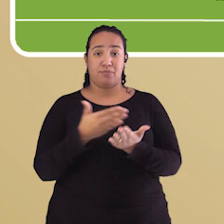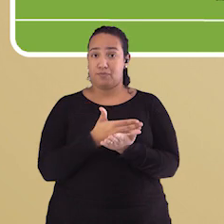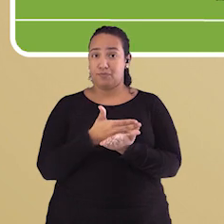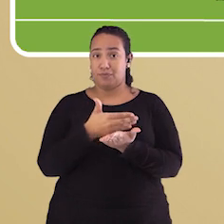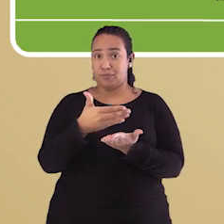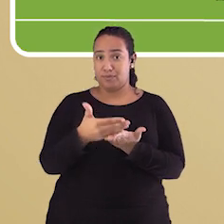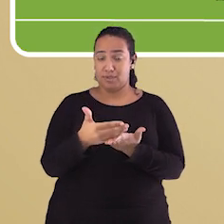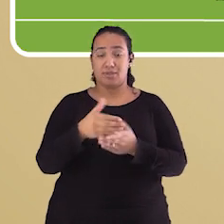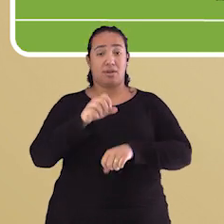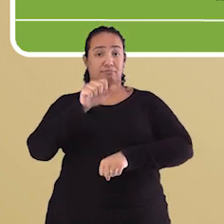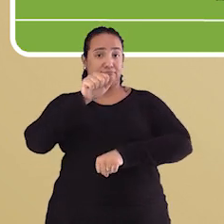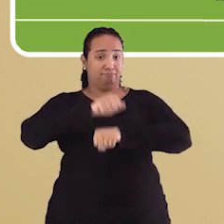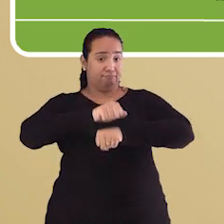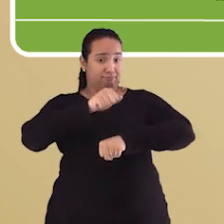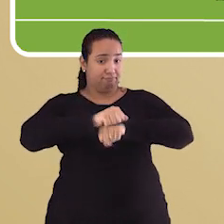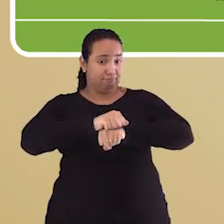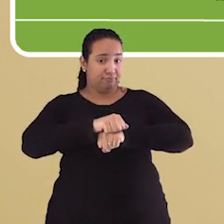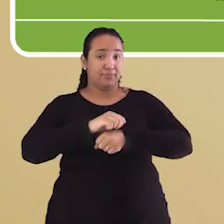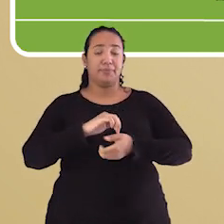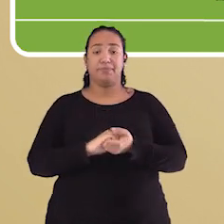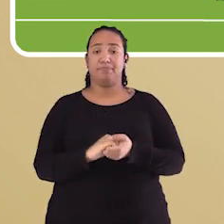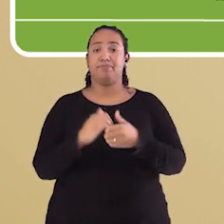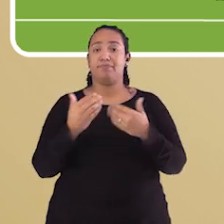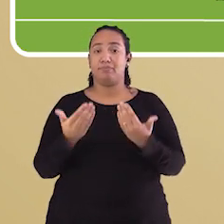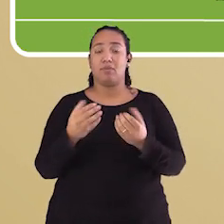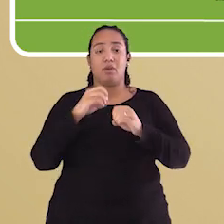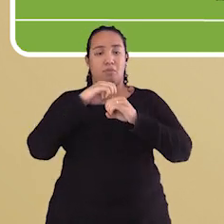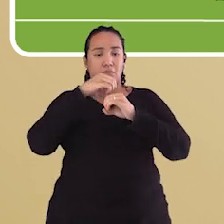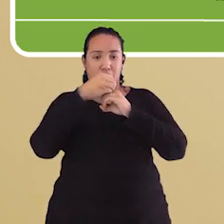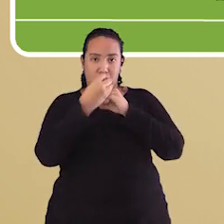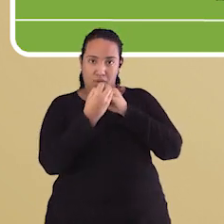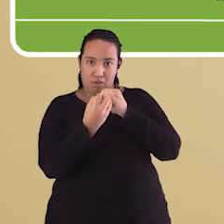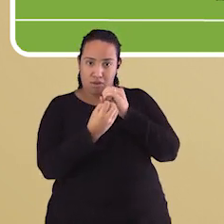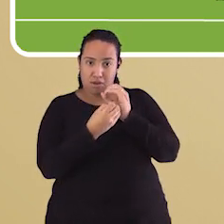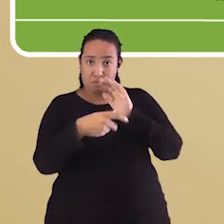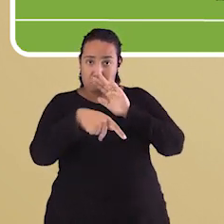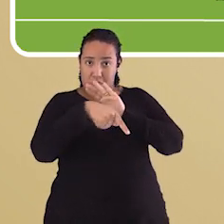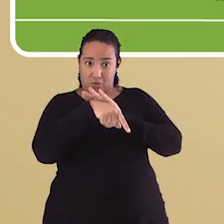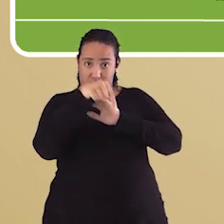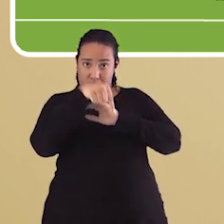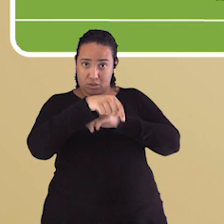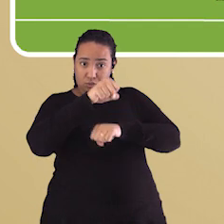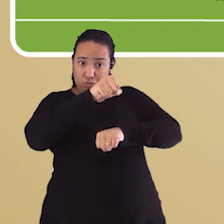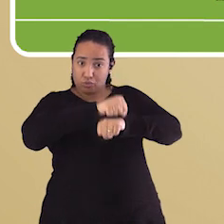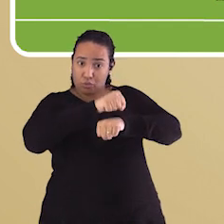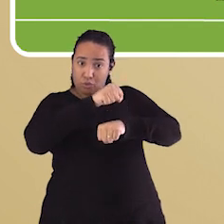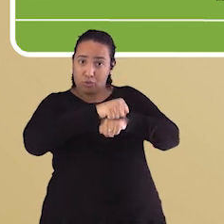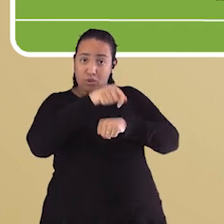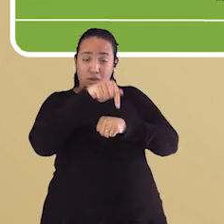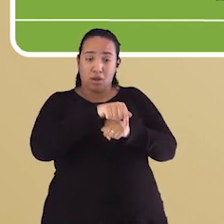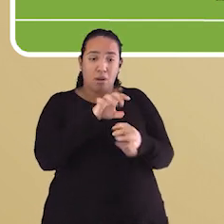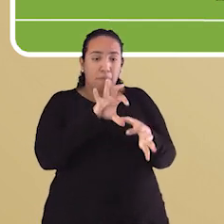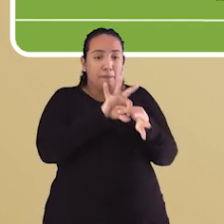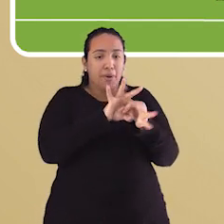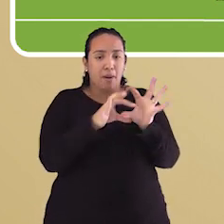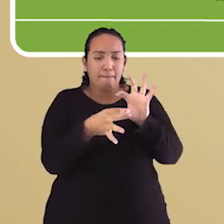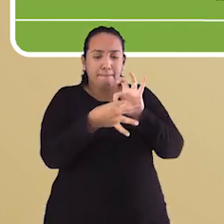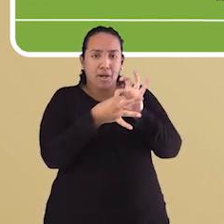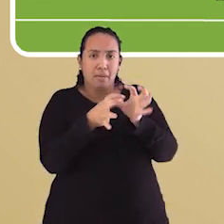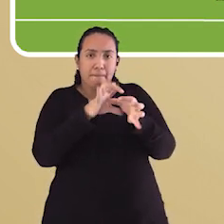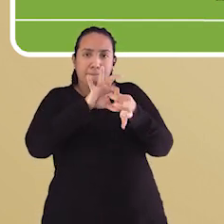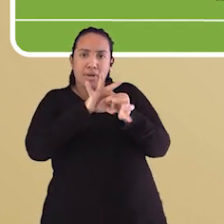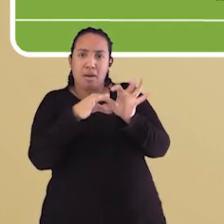Começaremos pelo estado sólido. As moléculas de um material em estado sólido, elas se conectam-se com